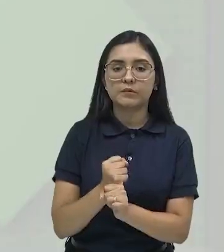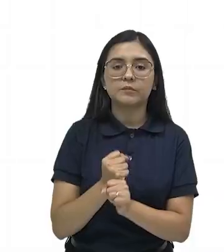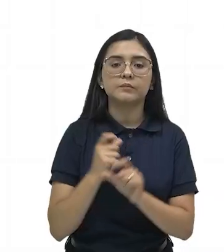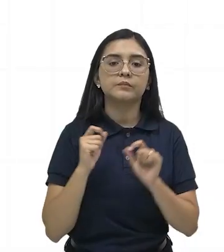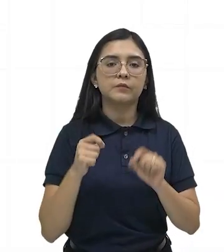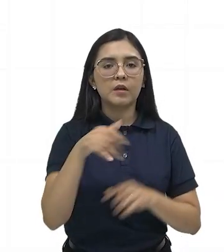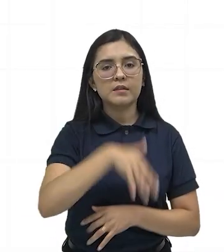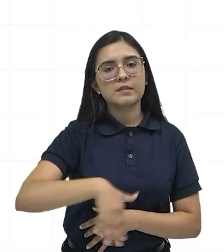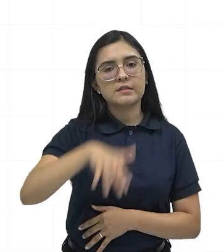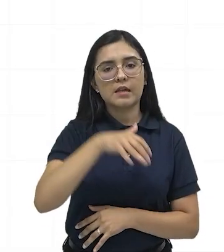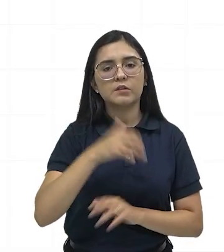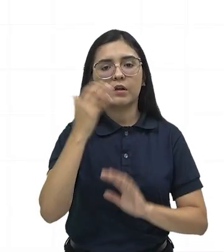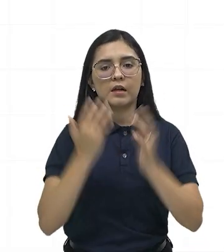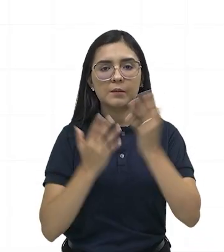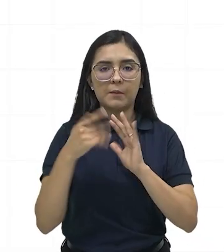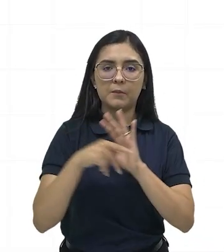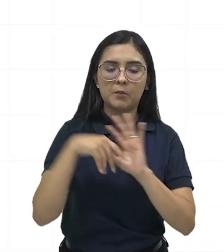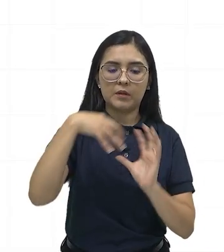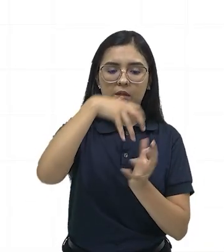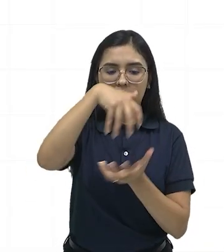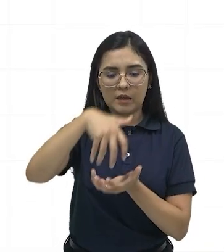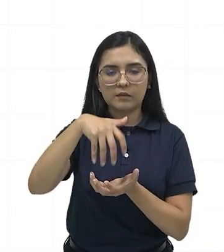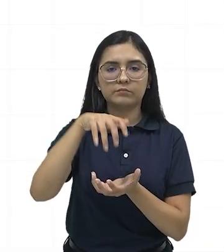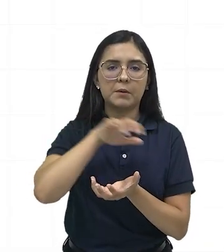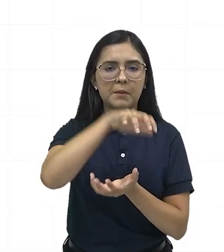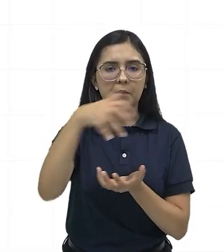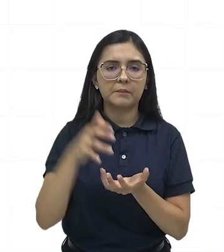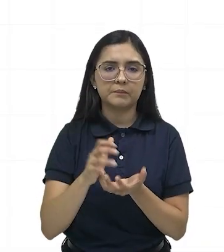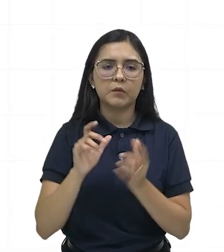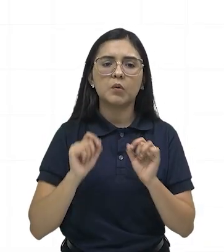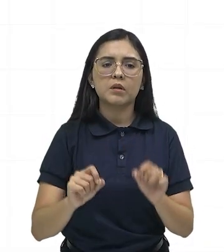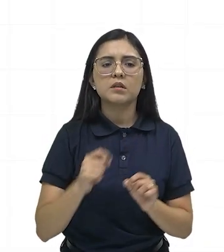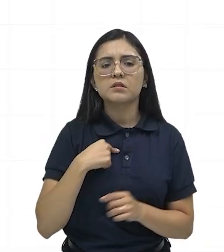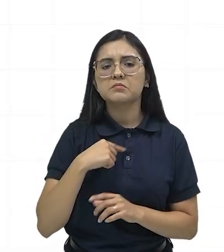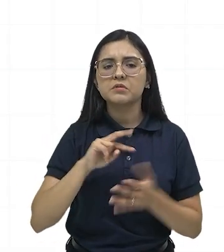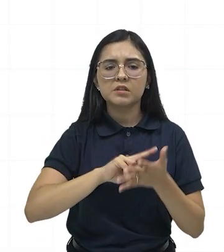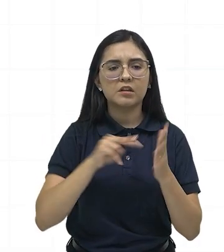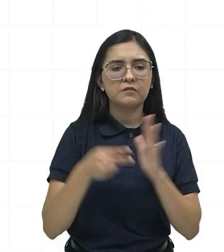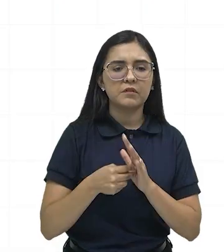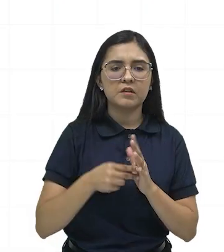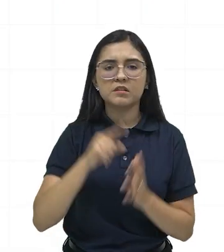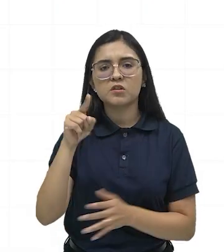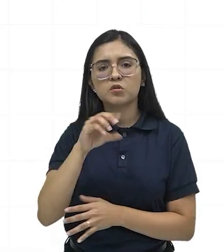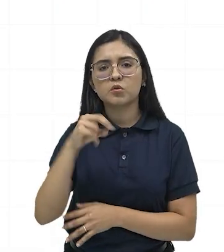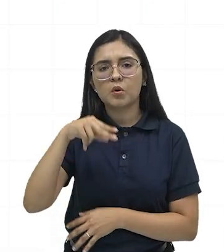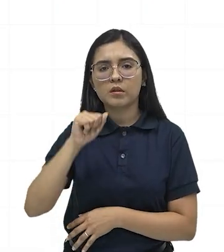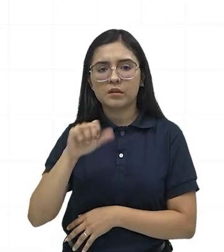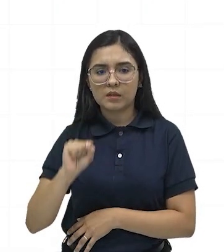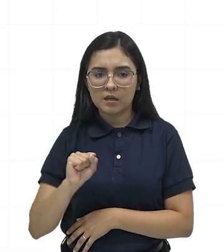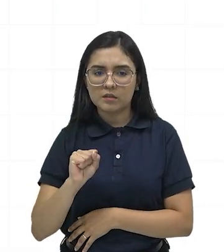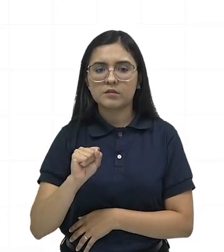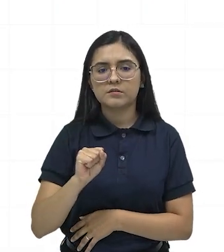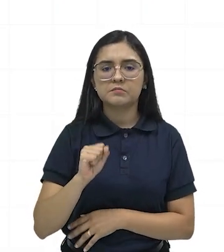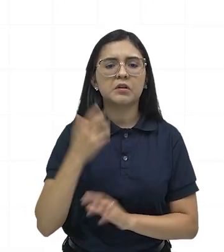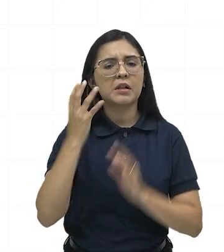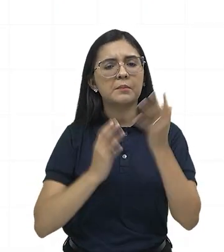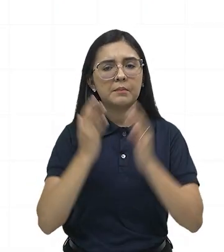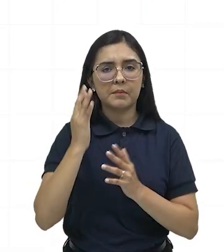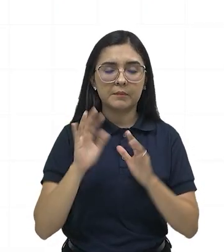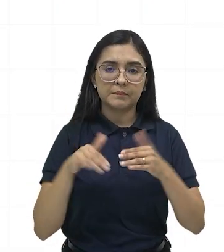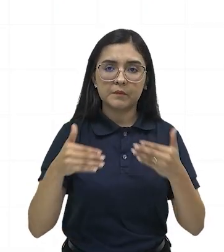zonas climáticas da Terra, né? Então, o que são zonas climáticas da Terra? São áreas do